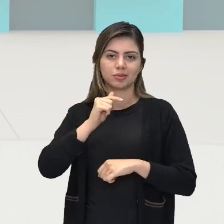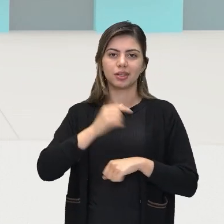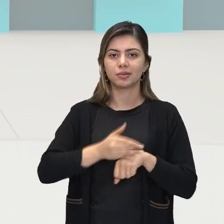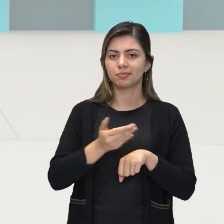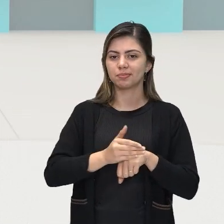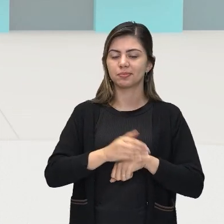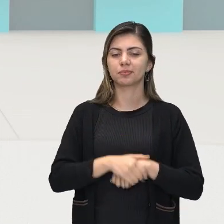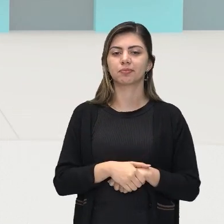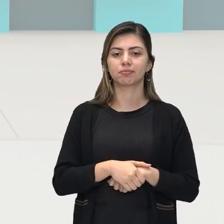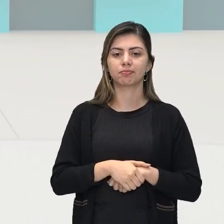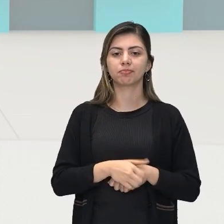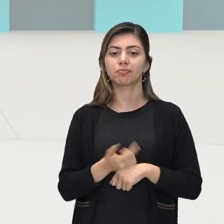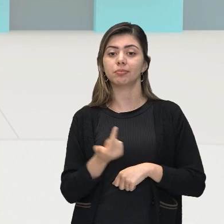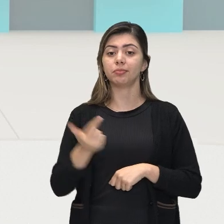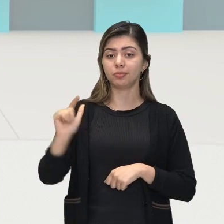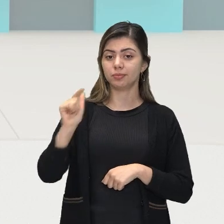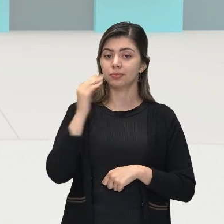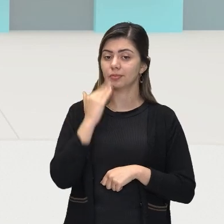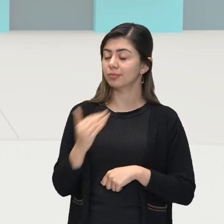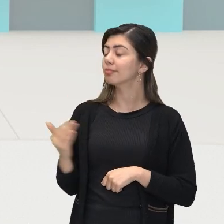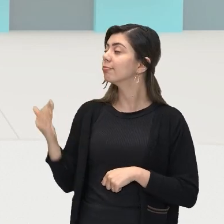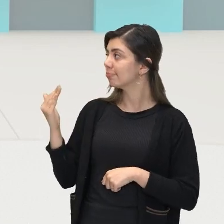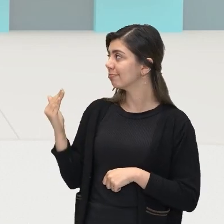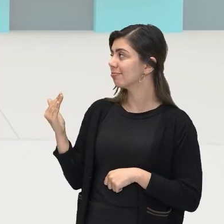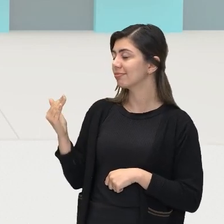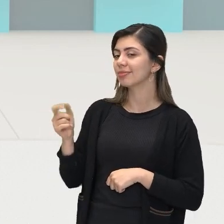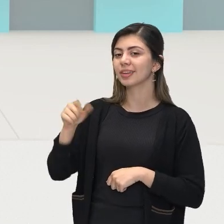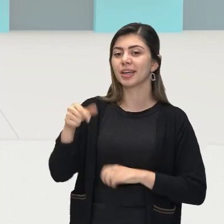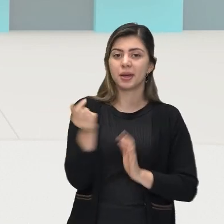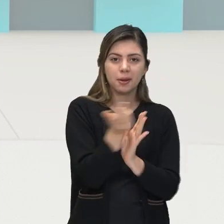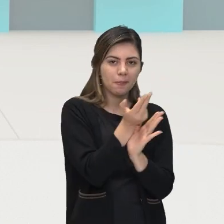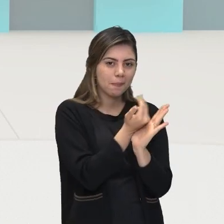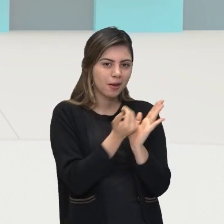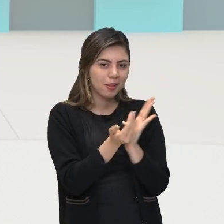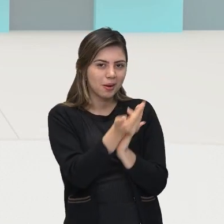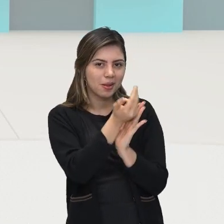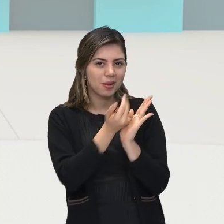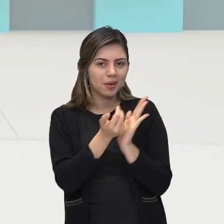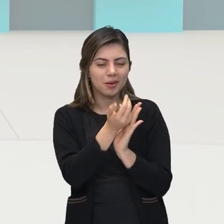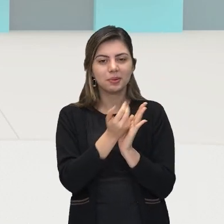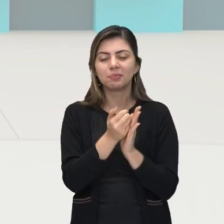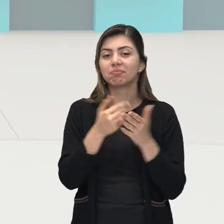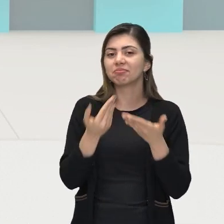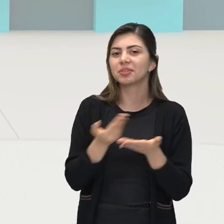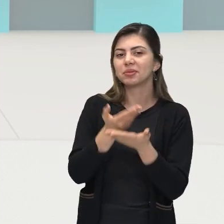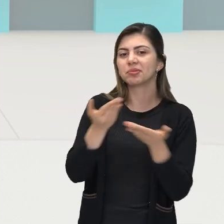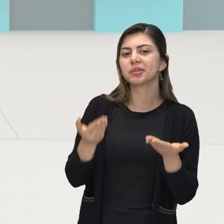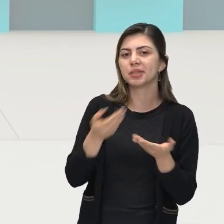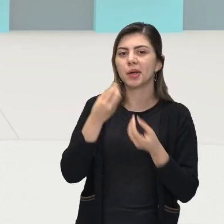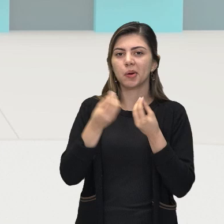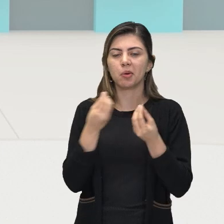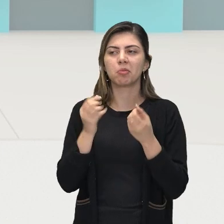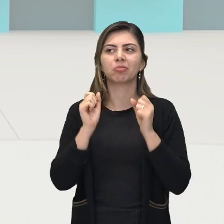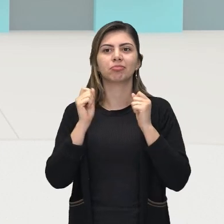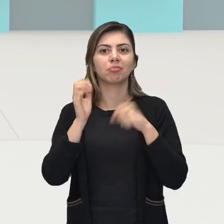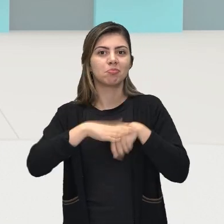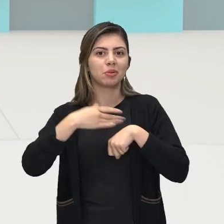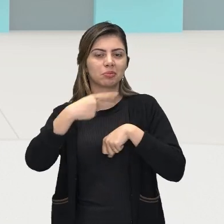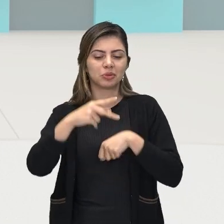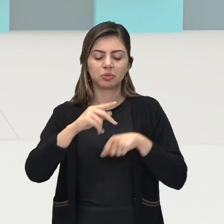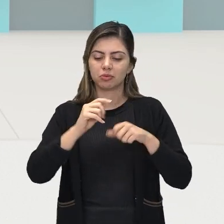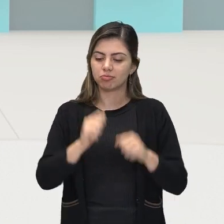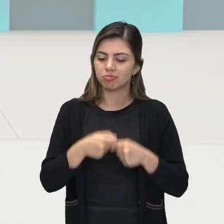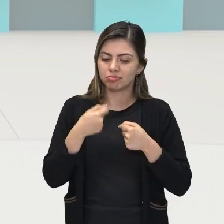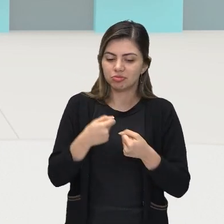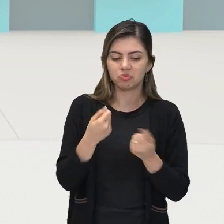executando. Continuando, né, nós temos aí as manuais, que é quando você de fato coloca a mão na massa para executar alguma